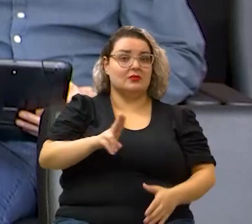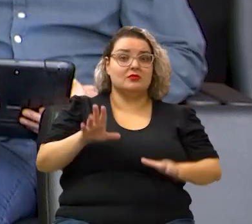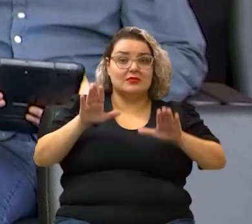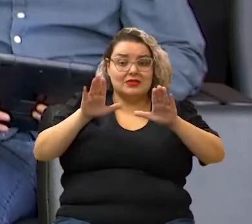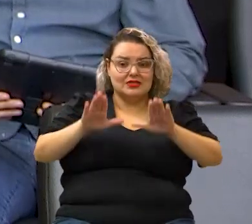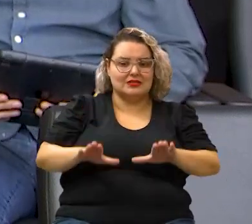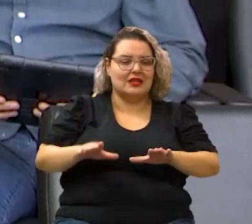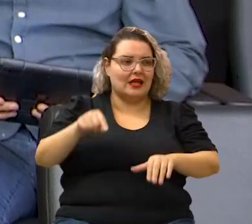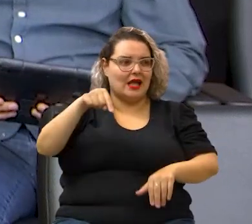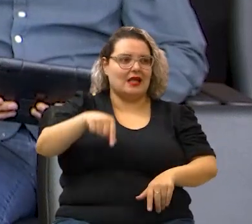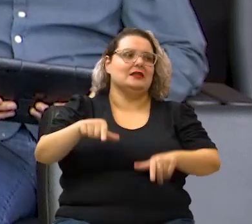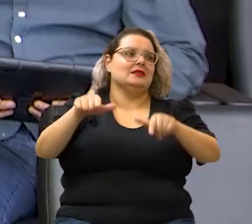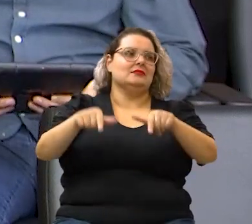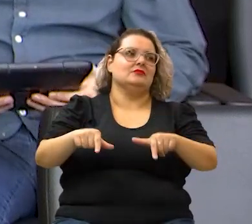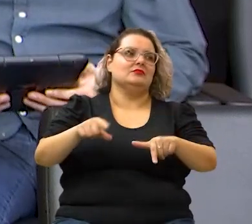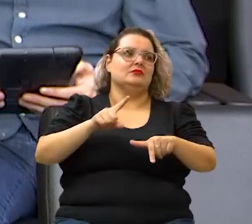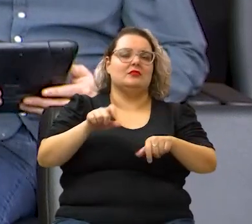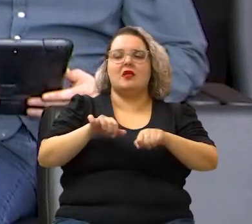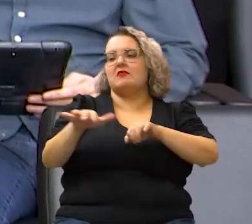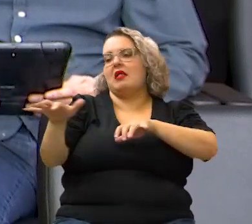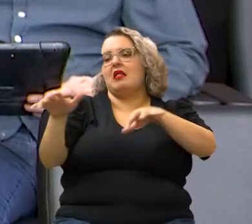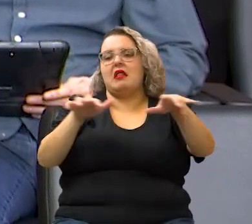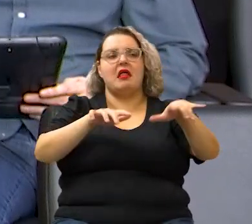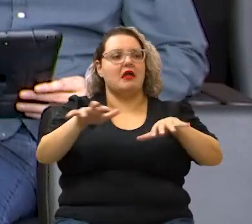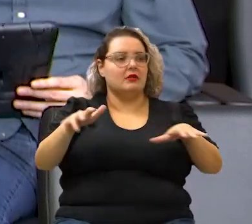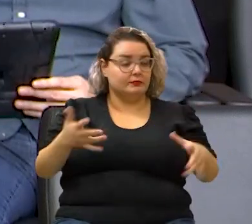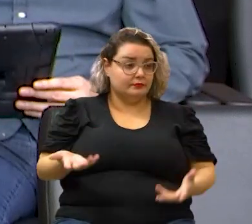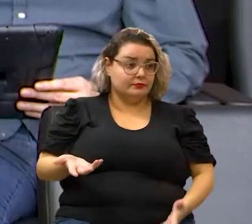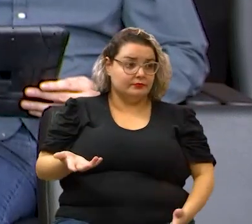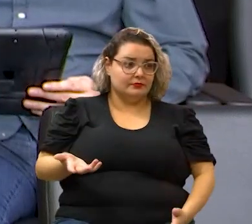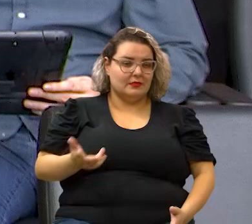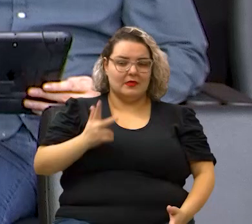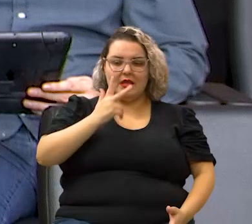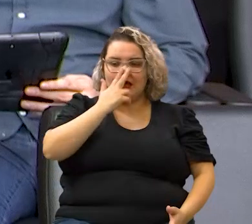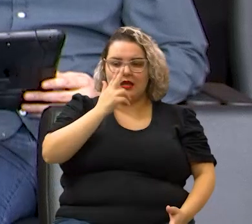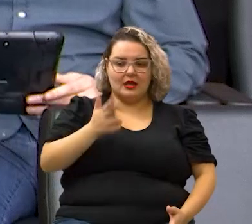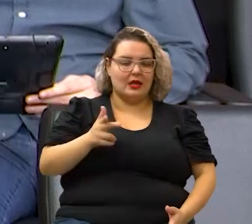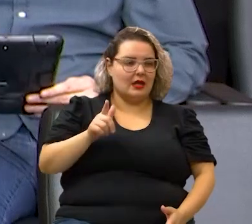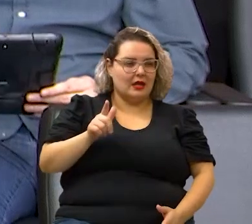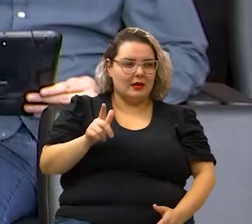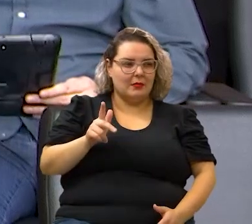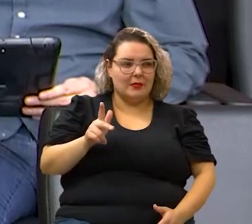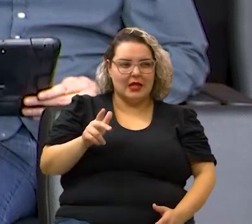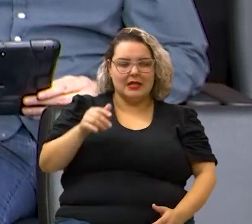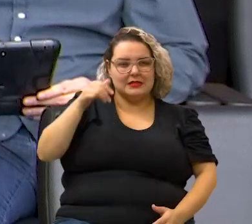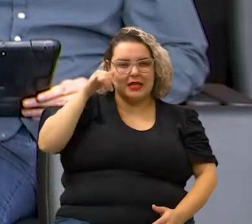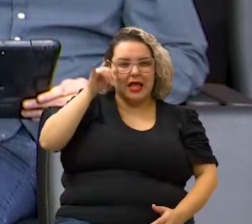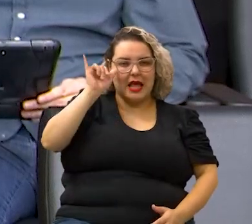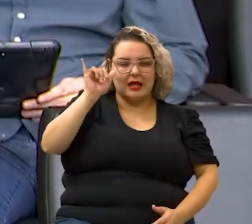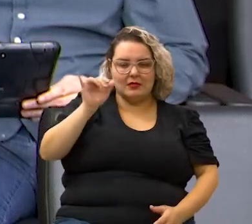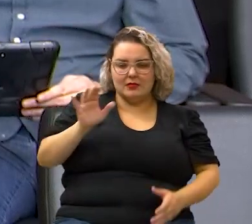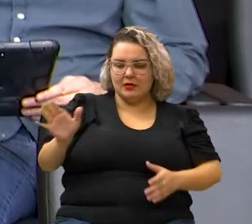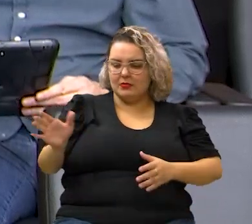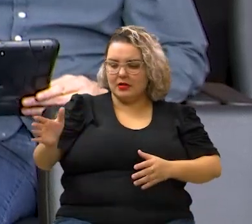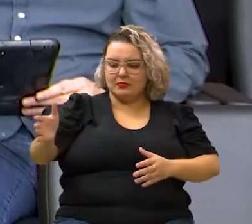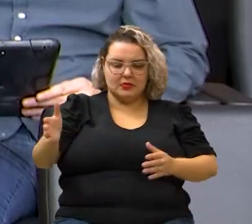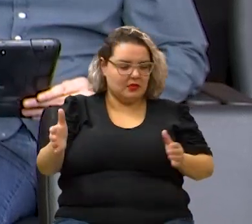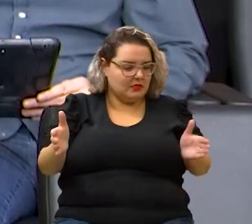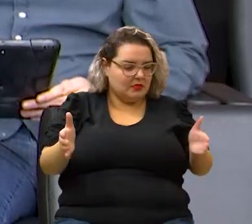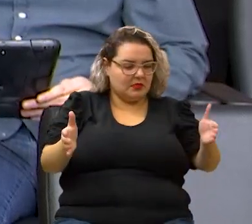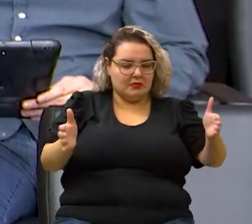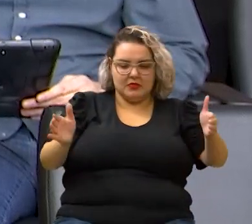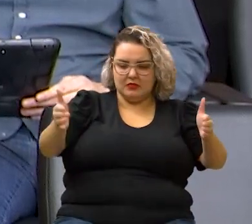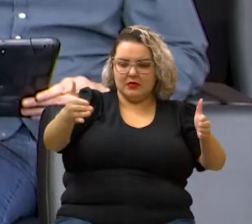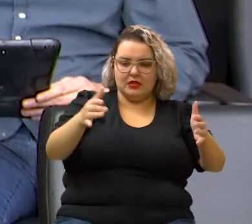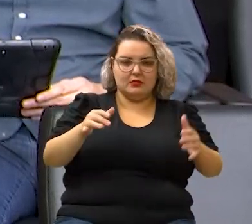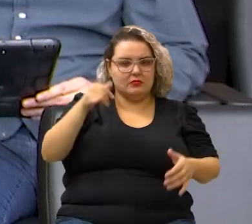usem apenas naquele local, não fiquem se espalhando. Então é igual o gado, né? Ela fica tocando eles para um lado e para o outro,